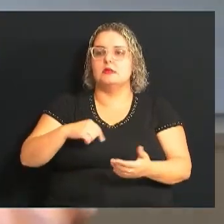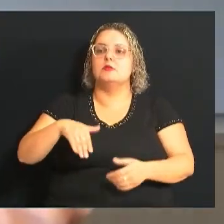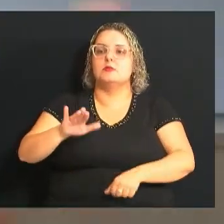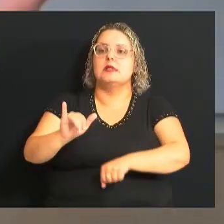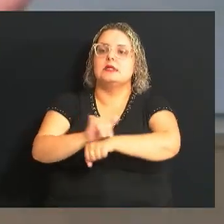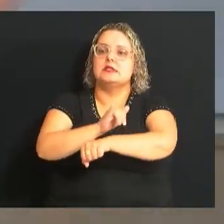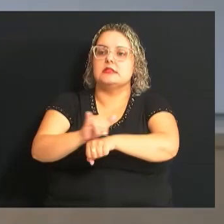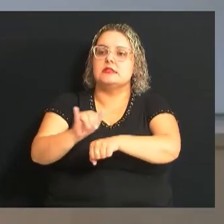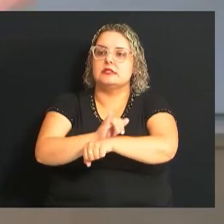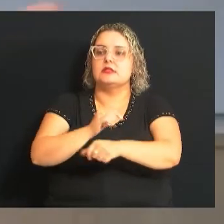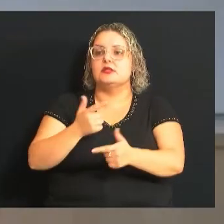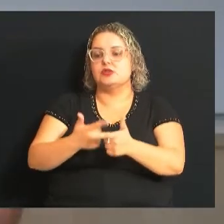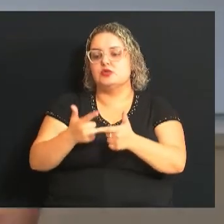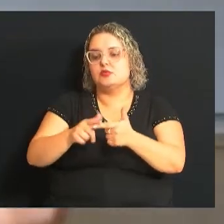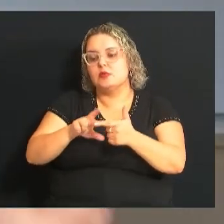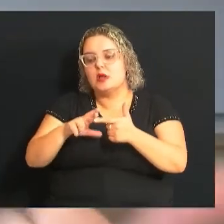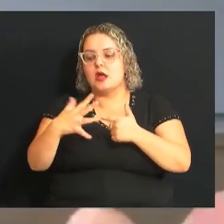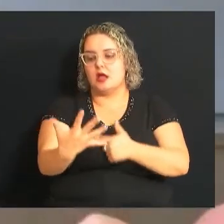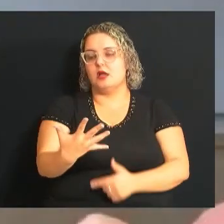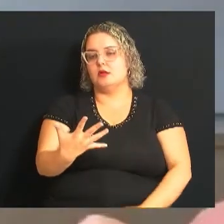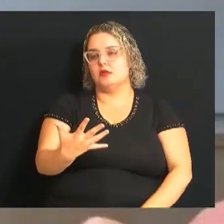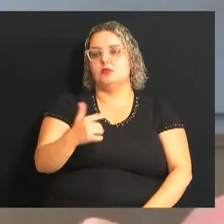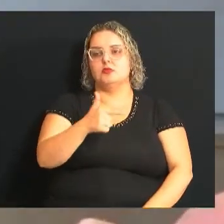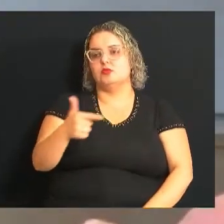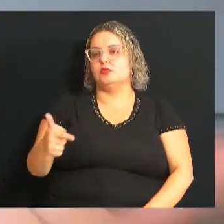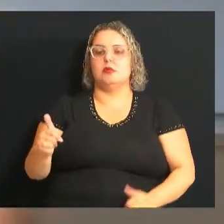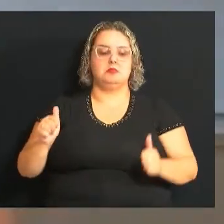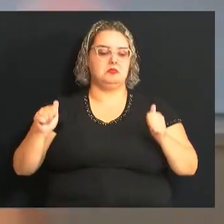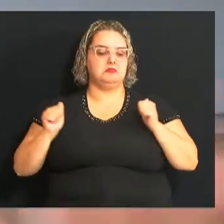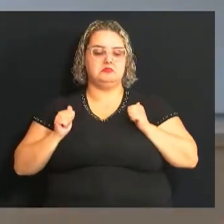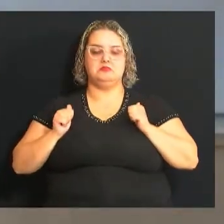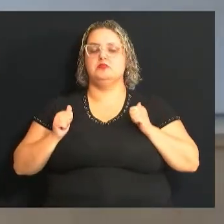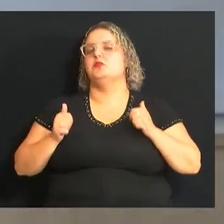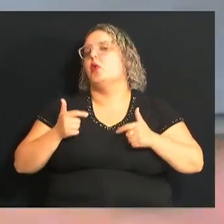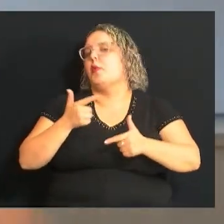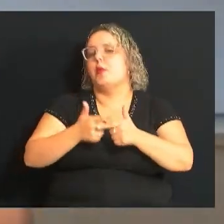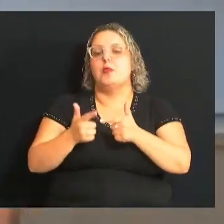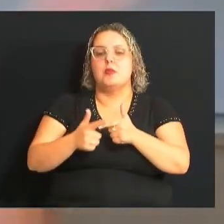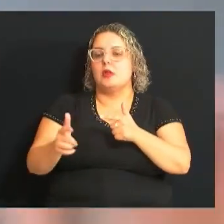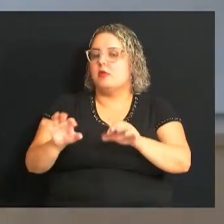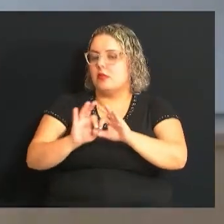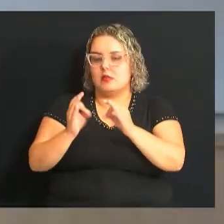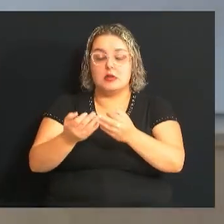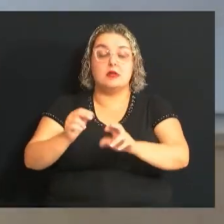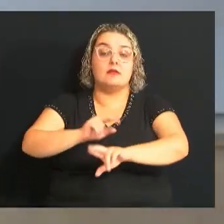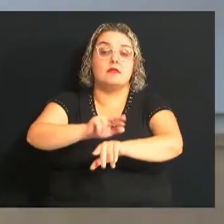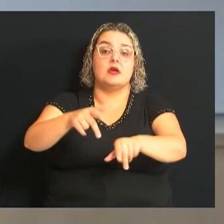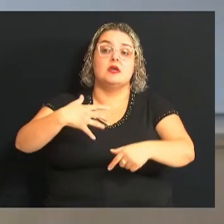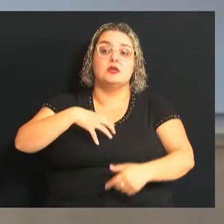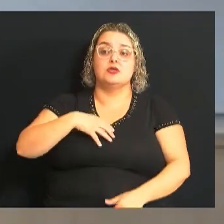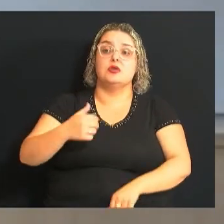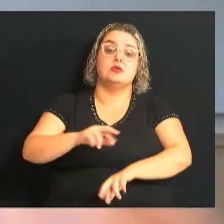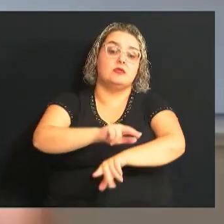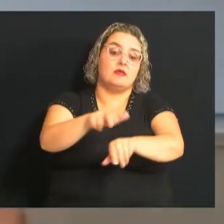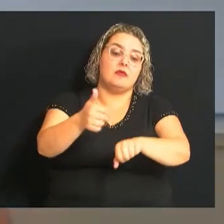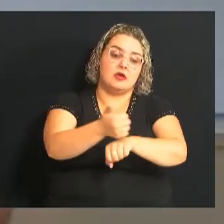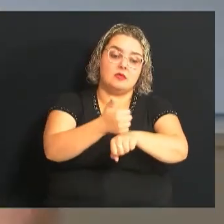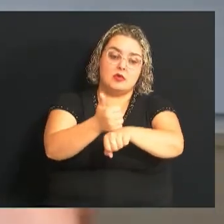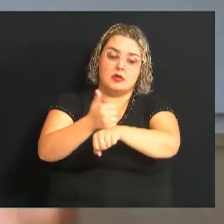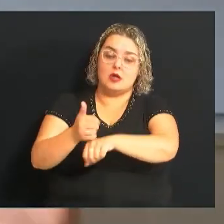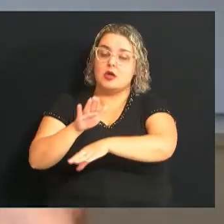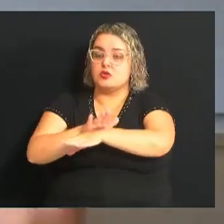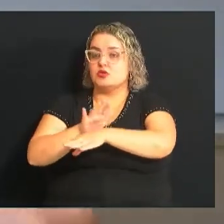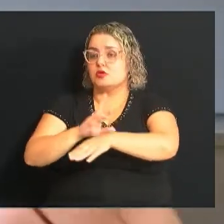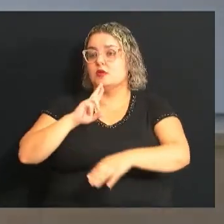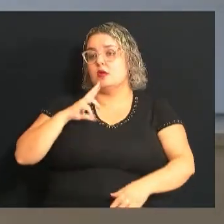tem justificativa. Ninguém pode se acomodar mais no conflito familiar, porque tem muitos modos e muitos profissionais para ajudar a resolver.